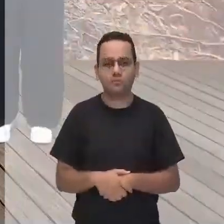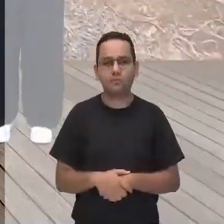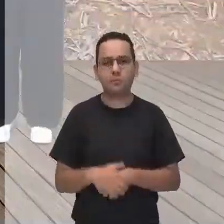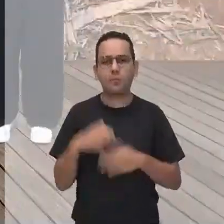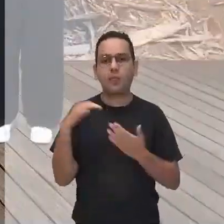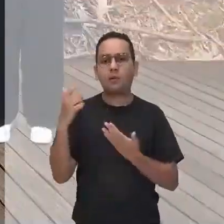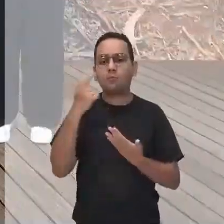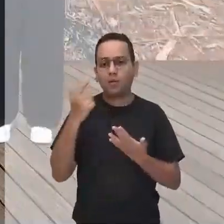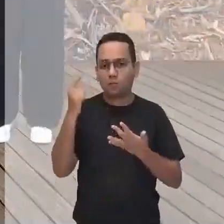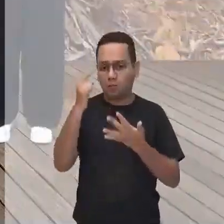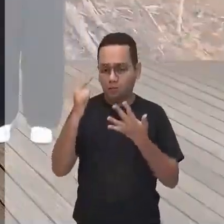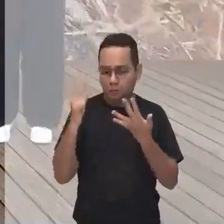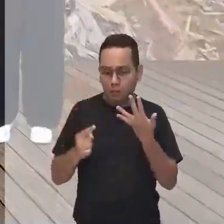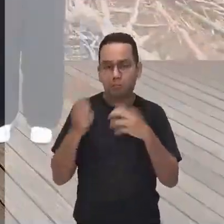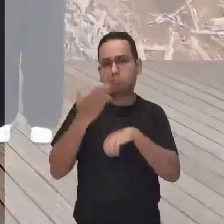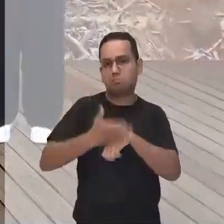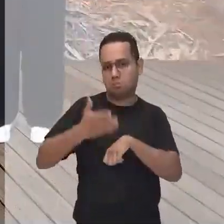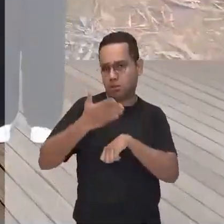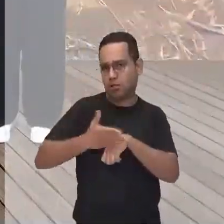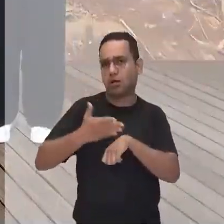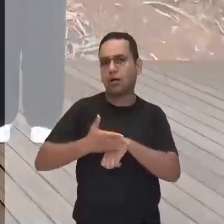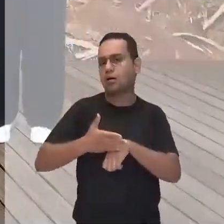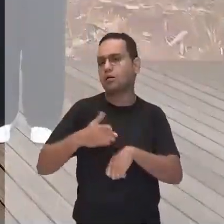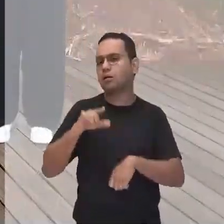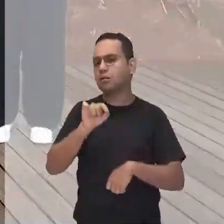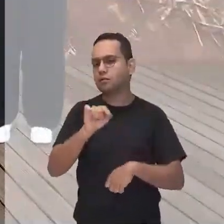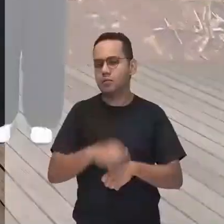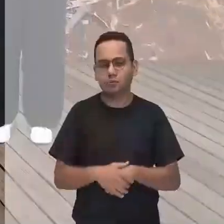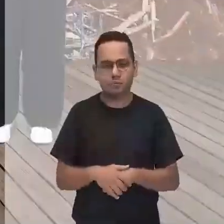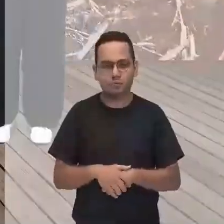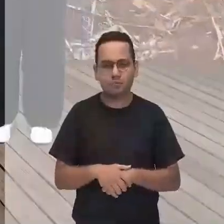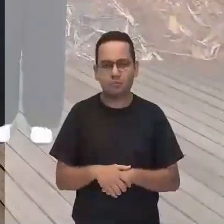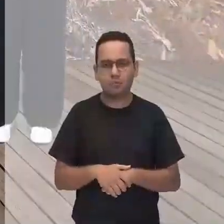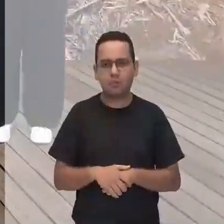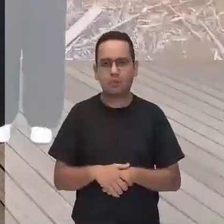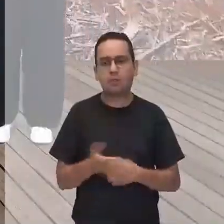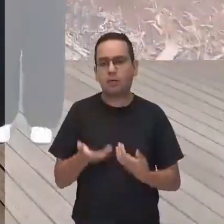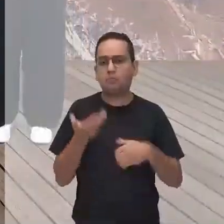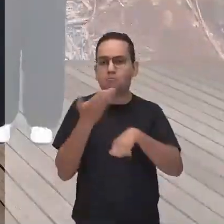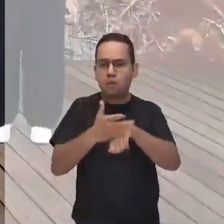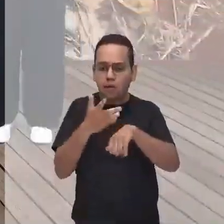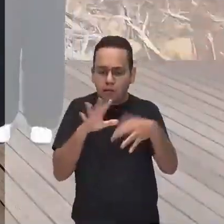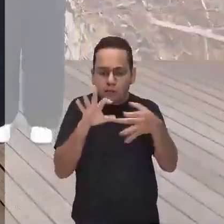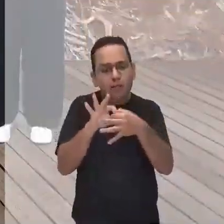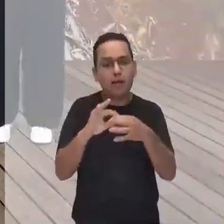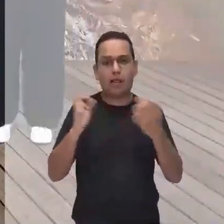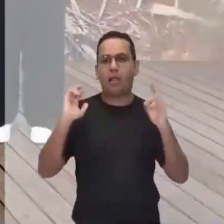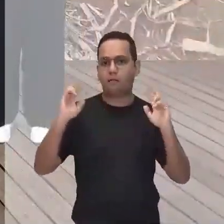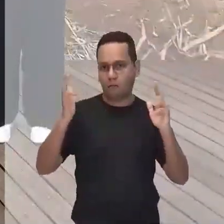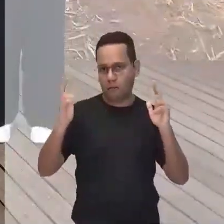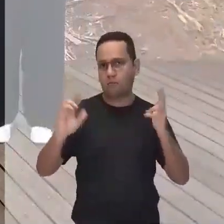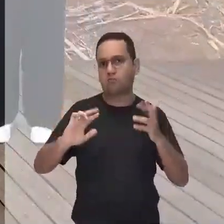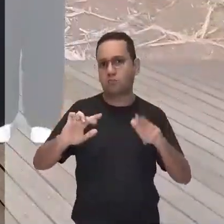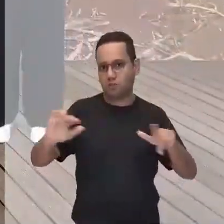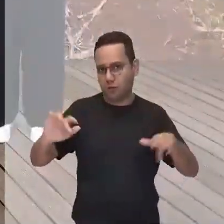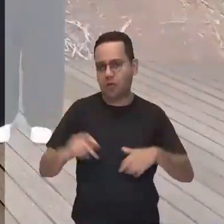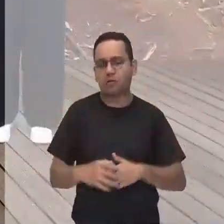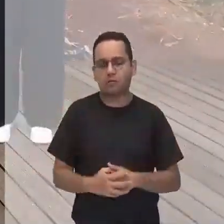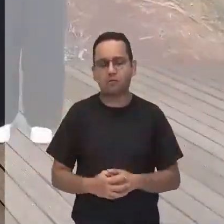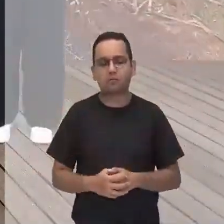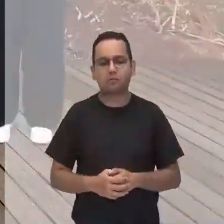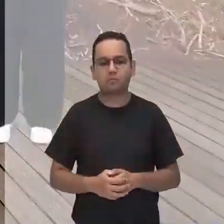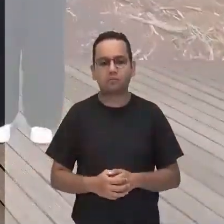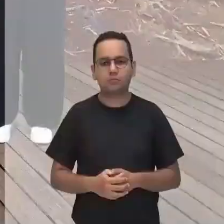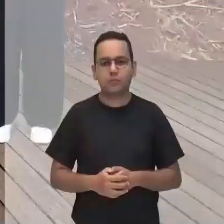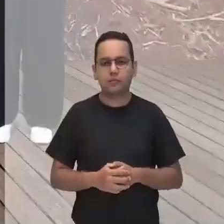aqui para vocês são chamadas de práticas corporais de aventura. E como a gente sempre traz